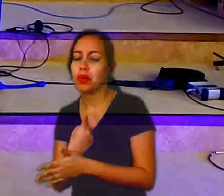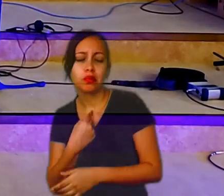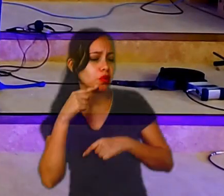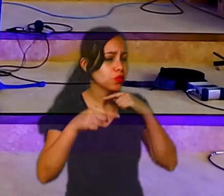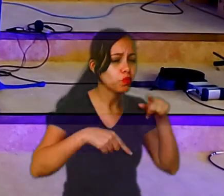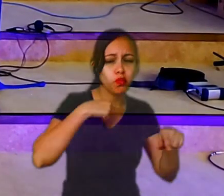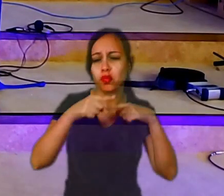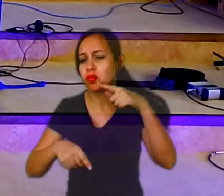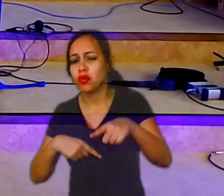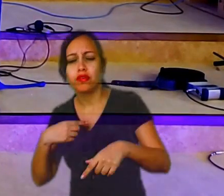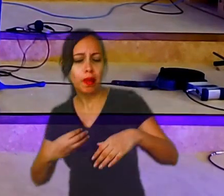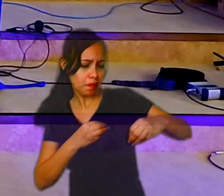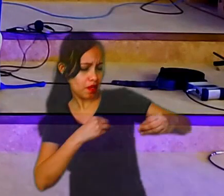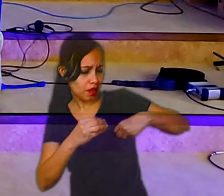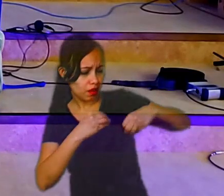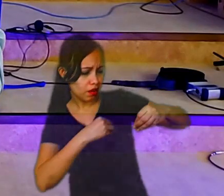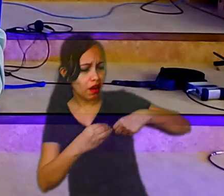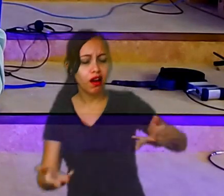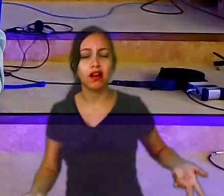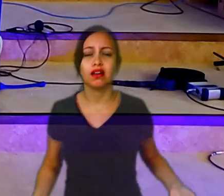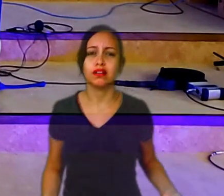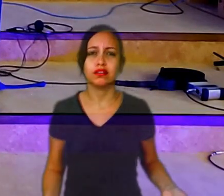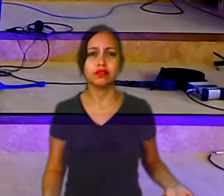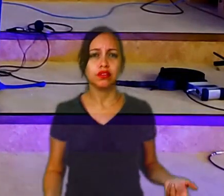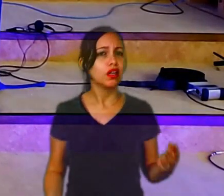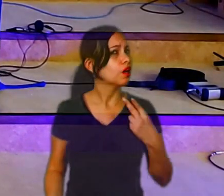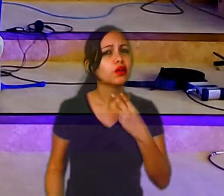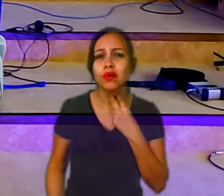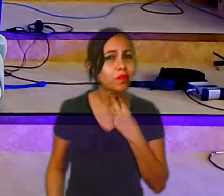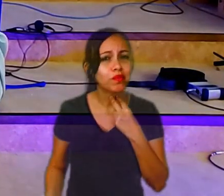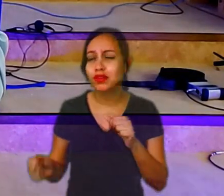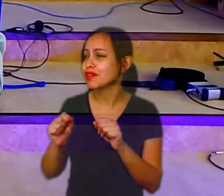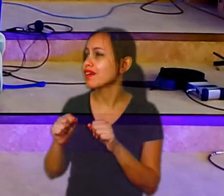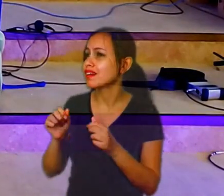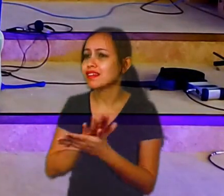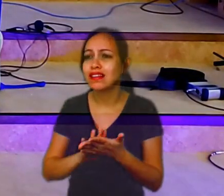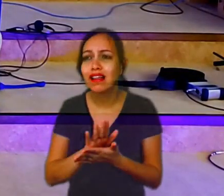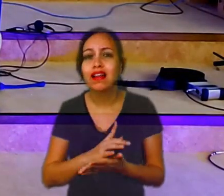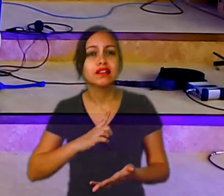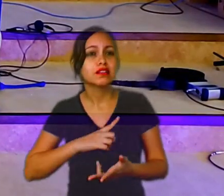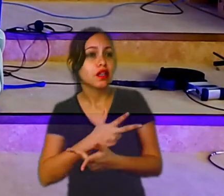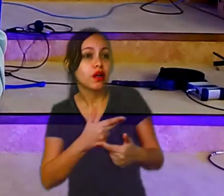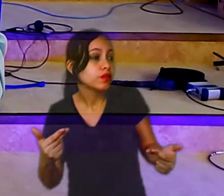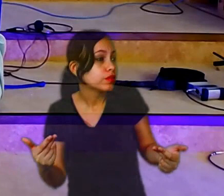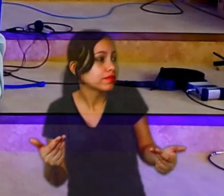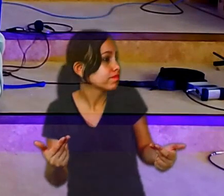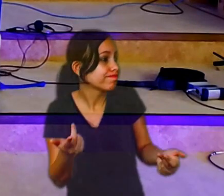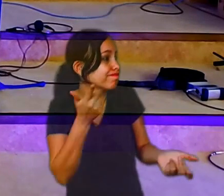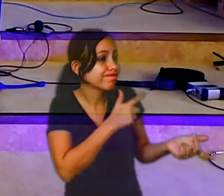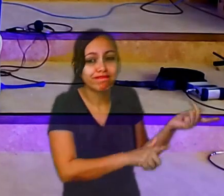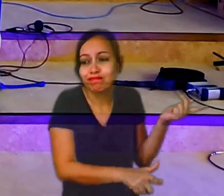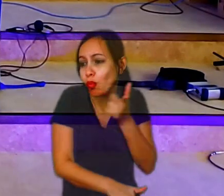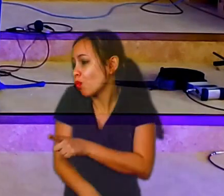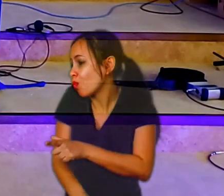pecados. Eu sou limitado. Eu não posso fazer nada. Tem coisas que fogem totalmente do meu controle,